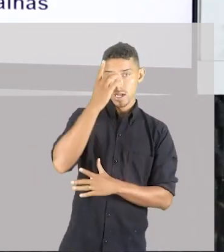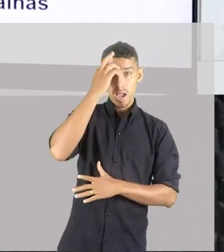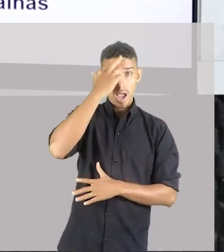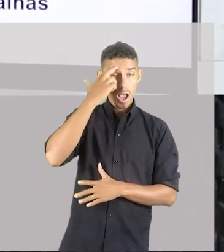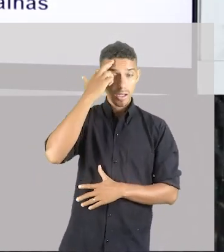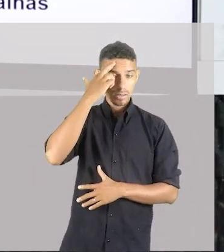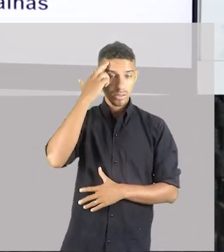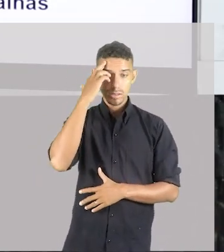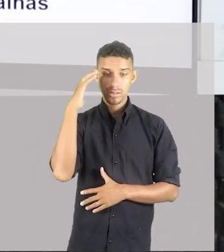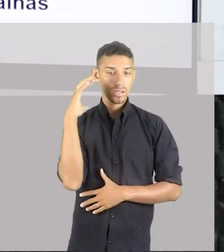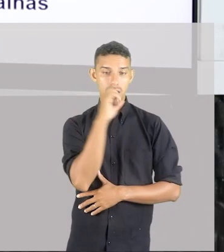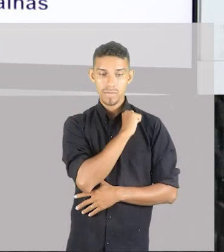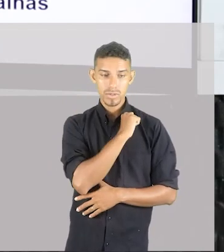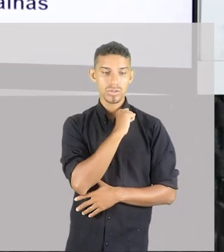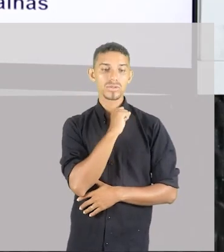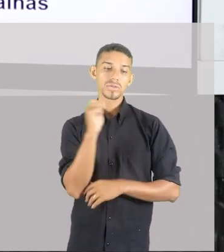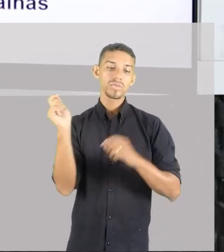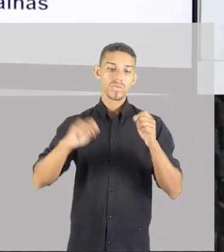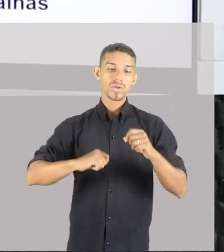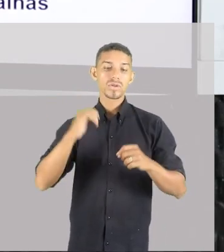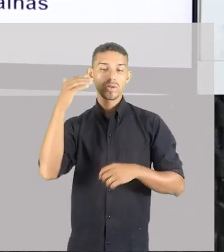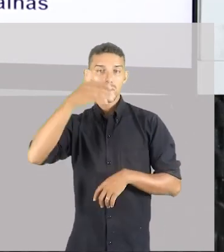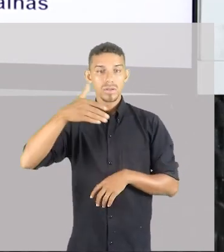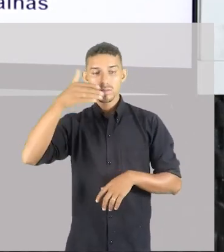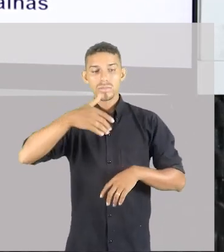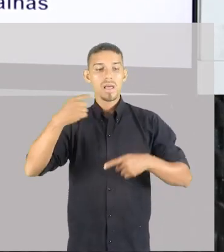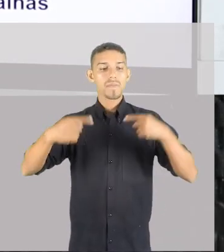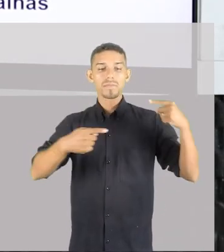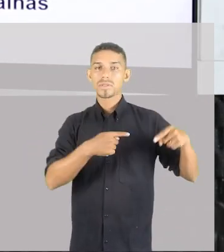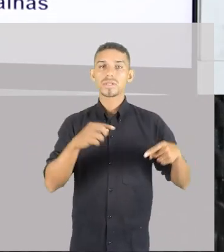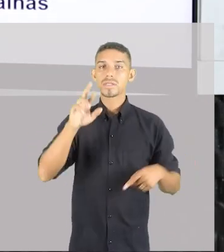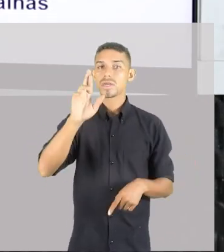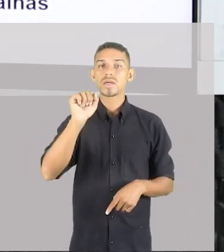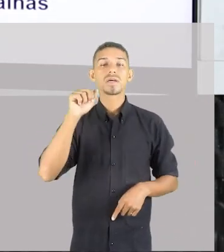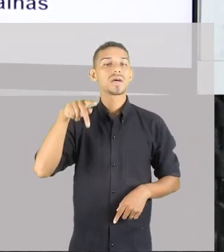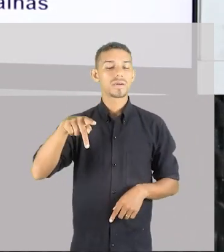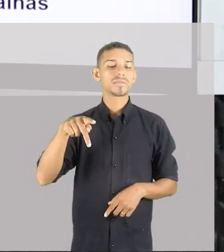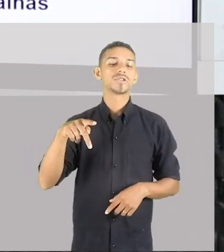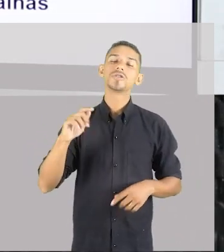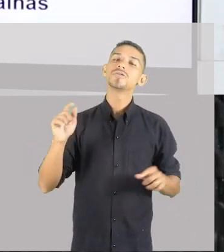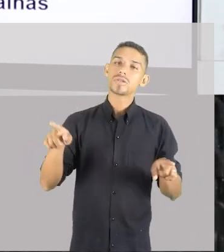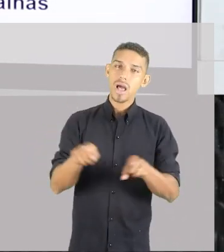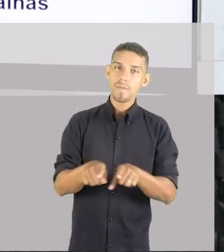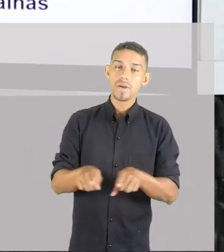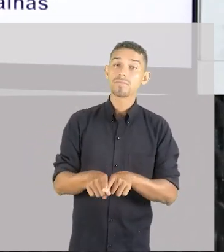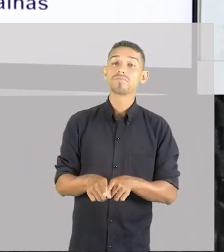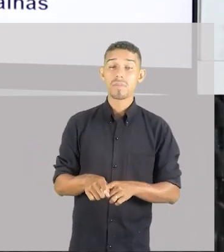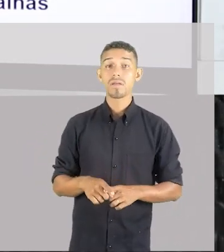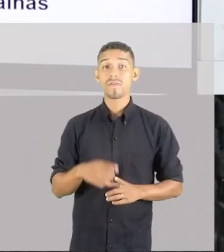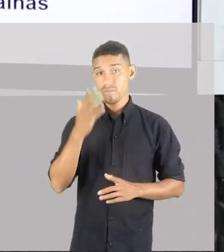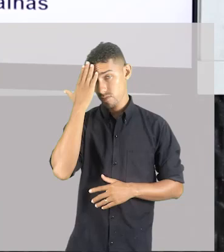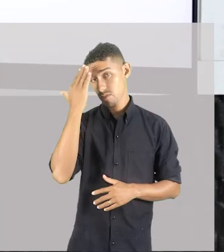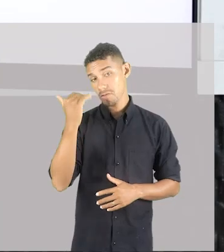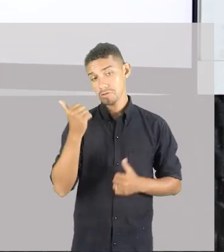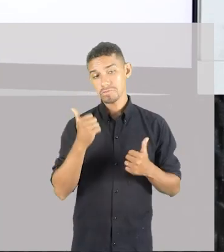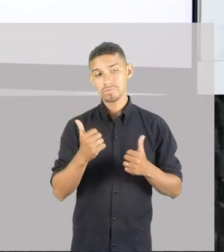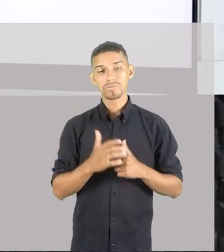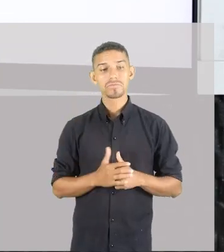fabuloso rápido de um rapper frequentemente usado em batalhas de rap que é também um negócio absolutamente